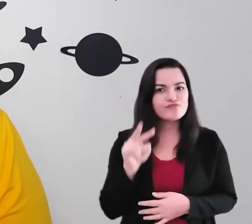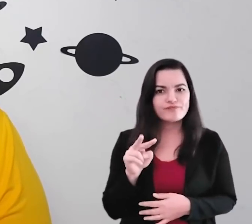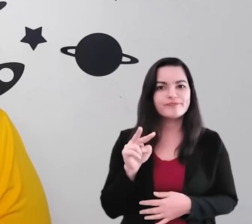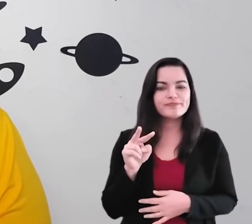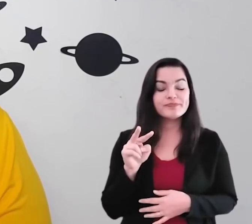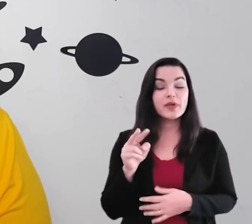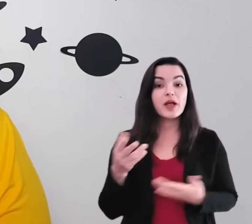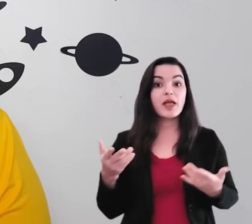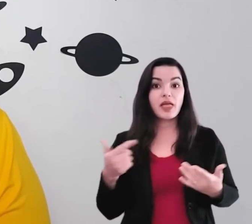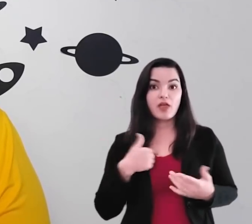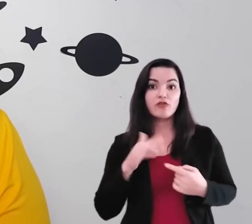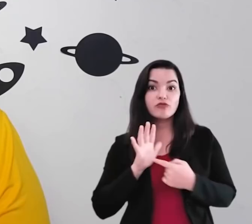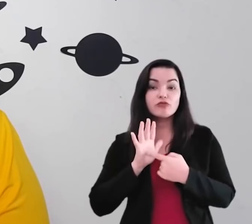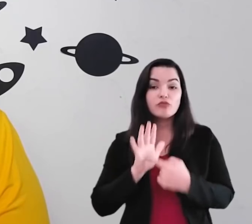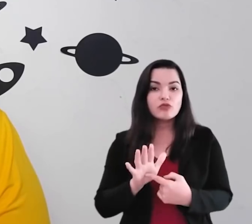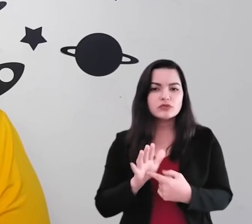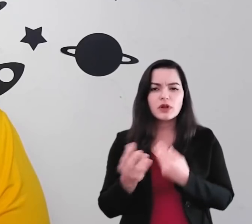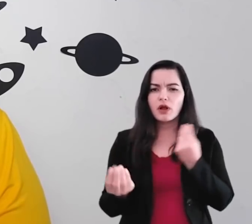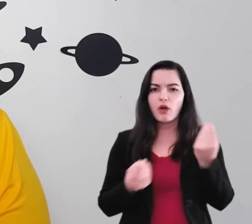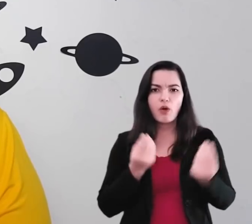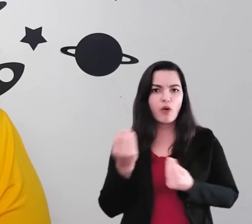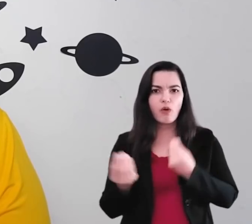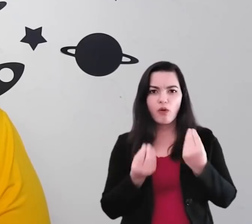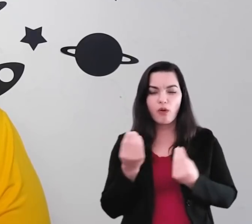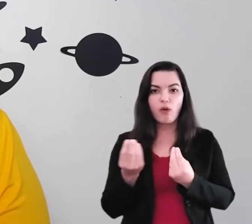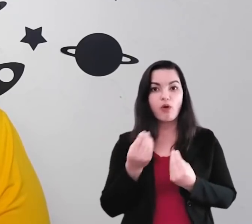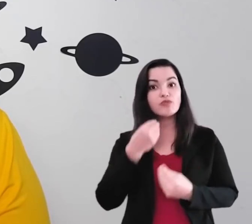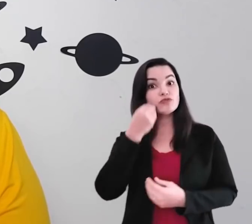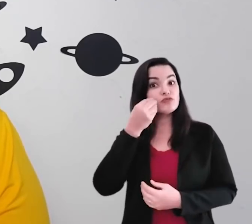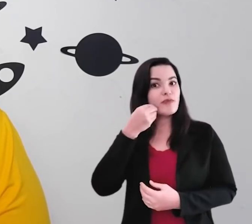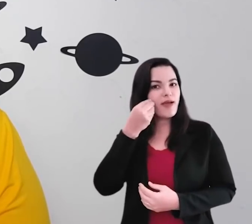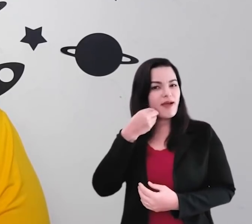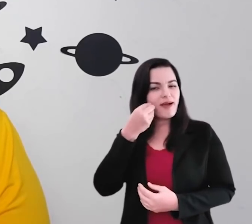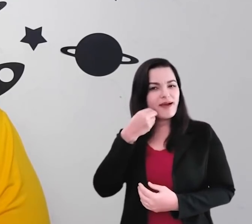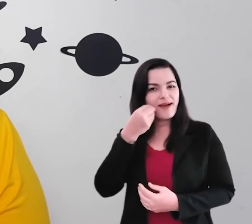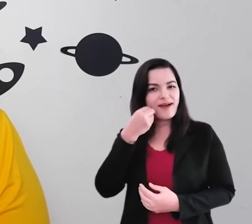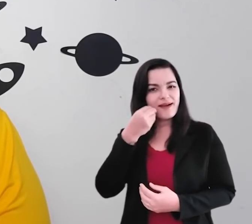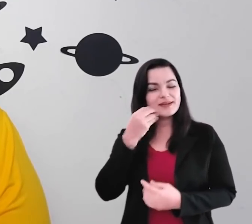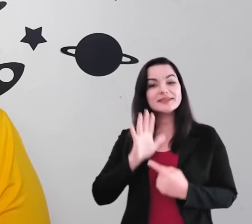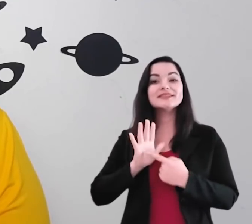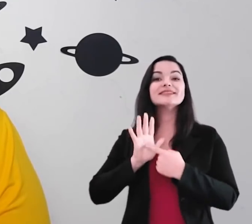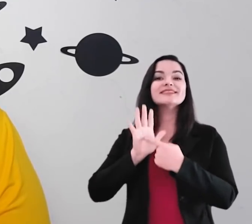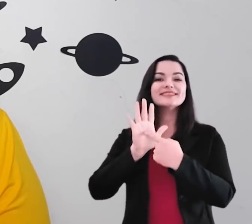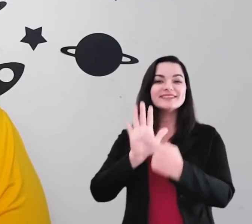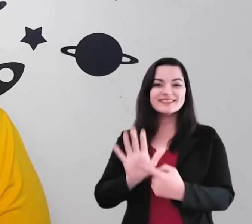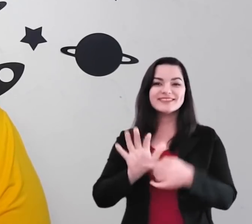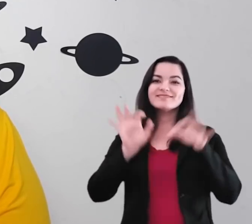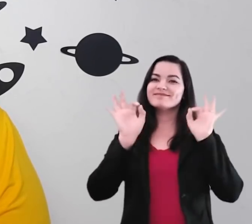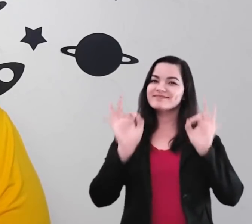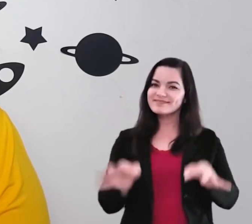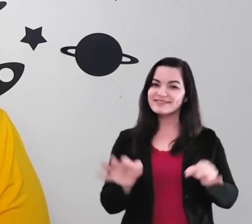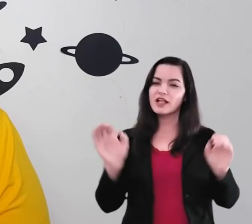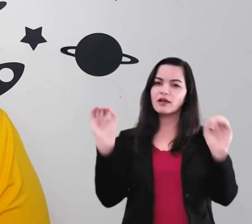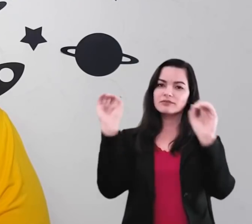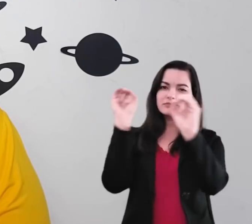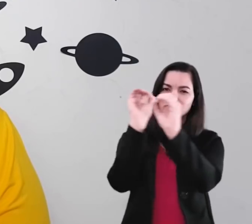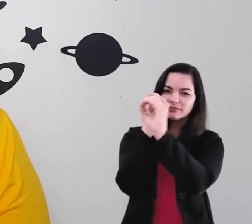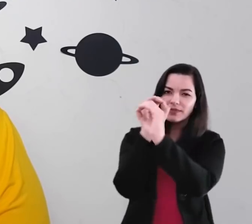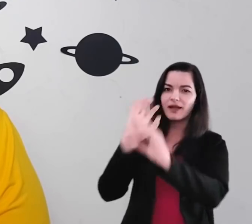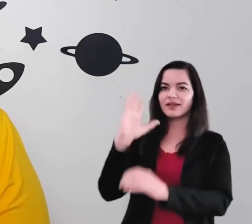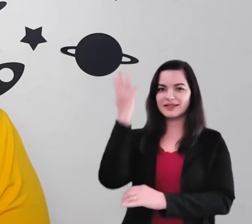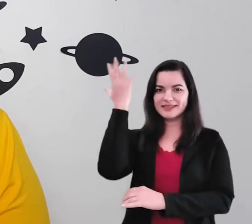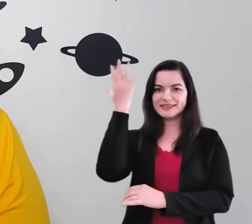vou simular aqui para vocês uma experimentação que mostra como que um